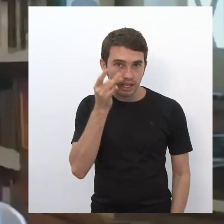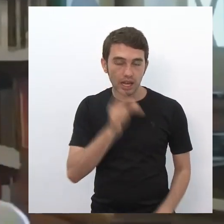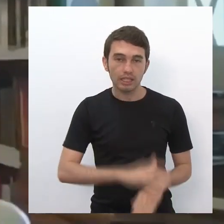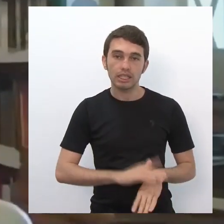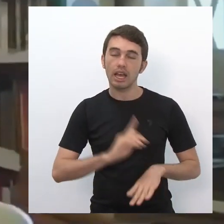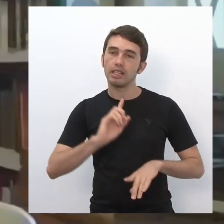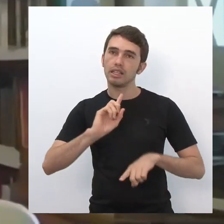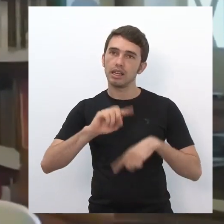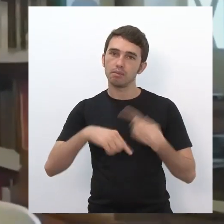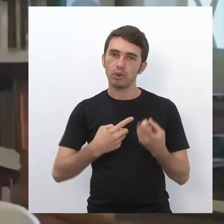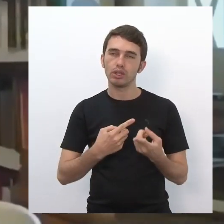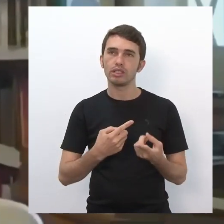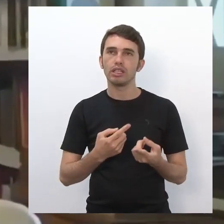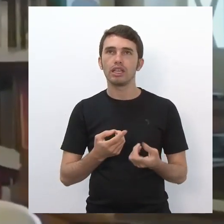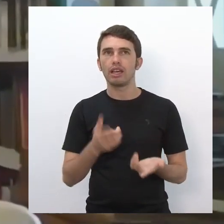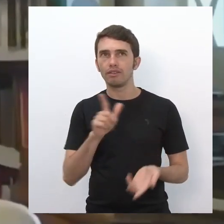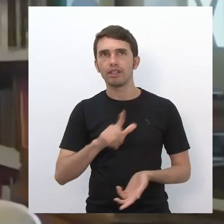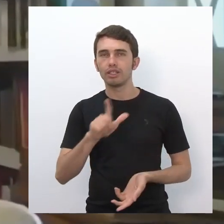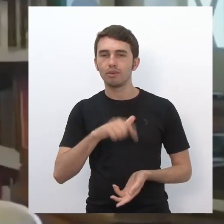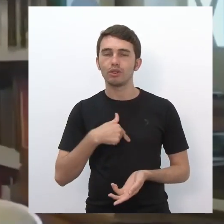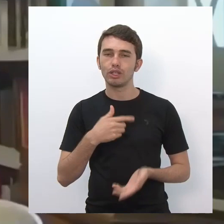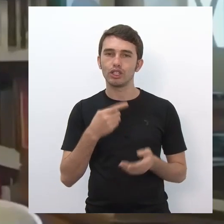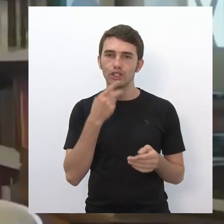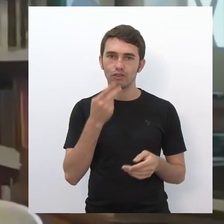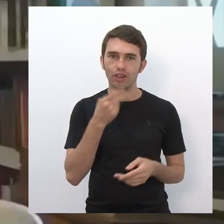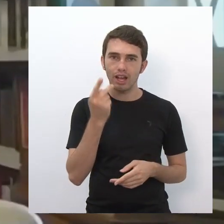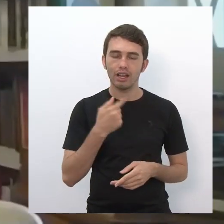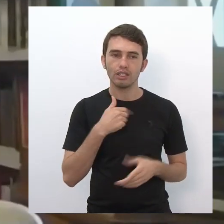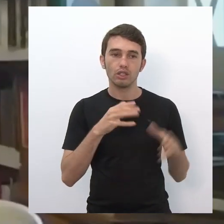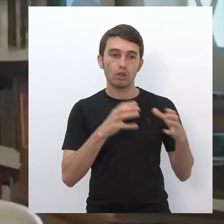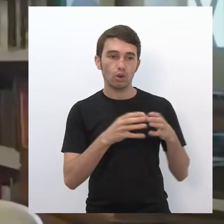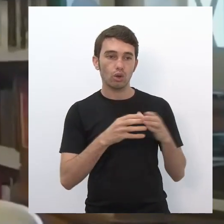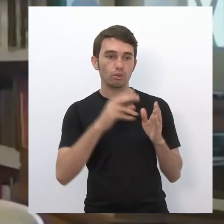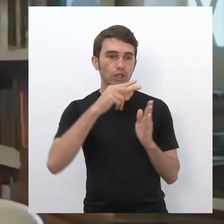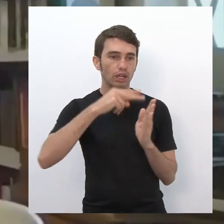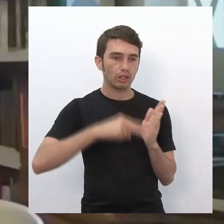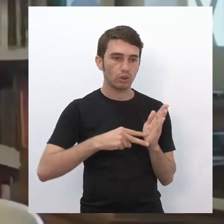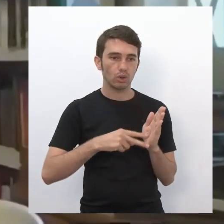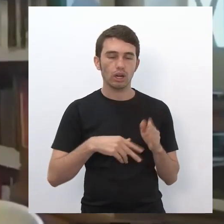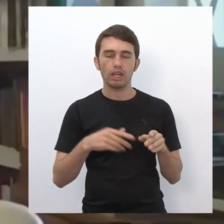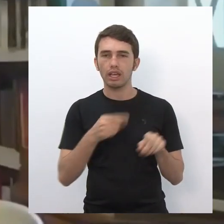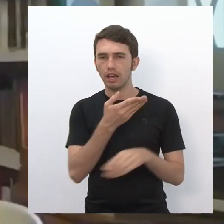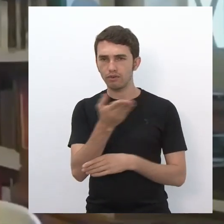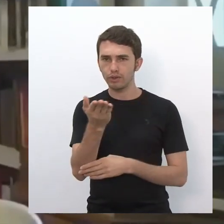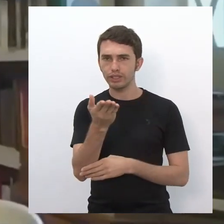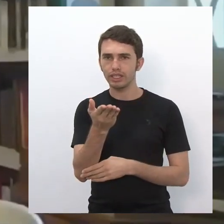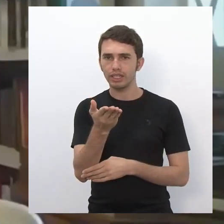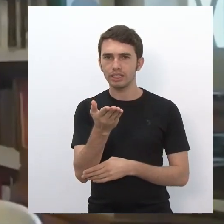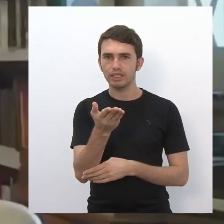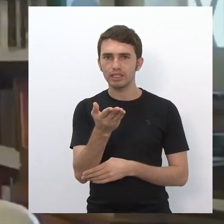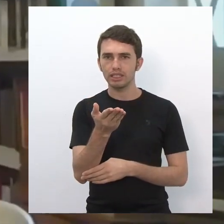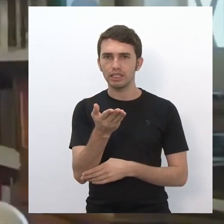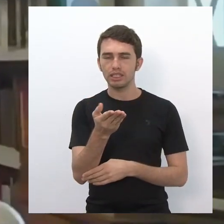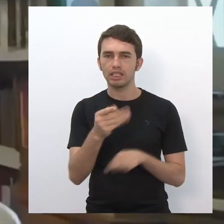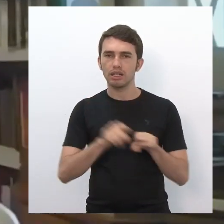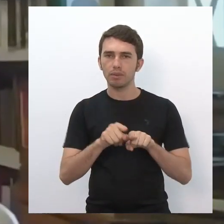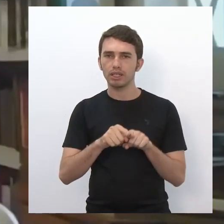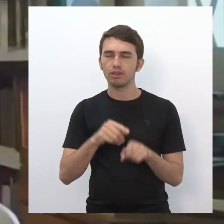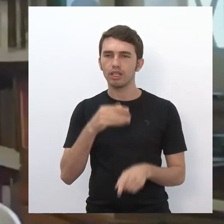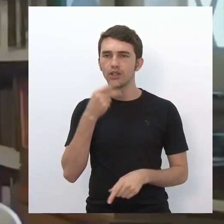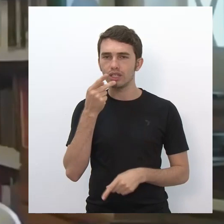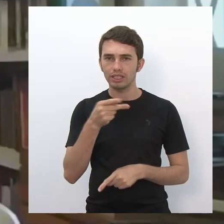quando a gente discute clubes de leitura, e acho que vocês estão dando um testemunho precioso disso,